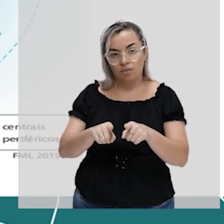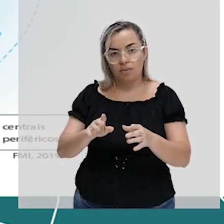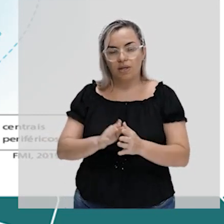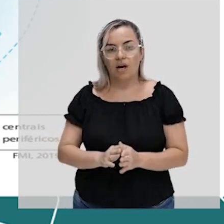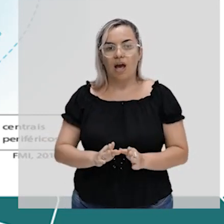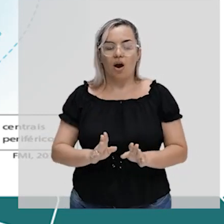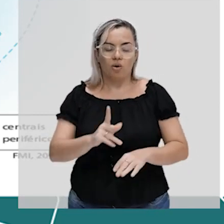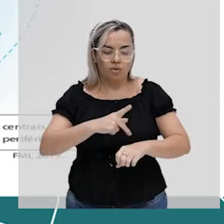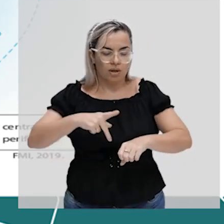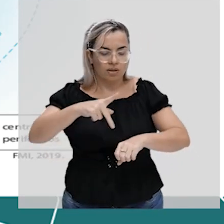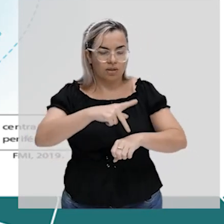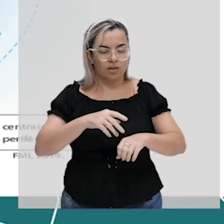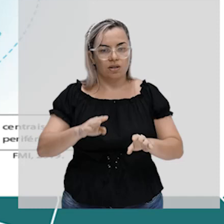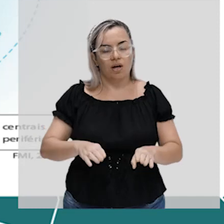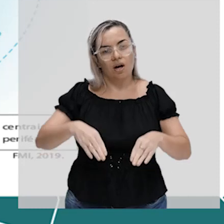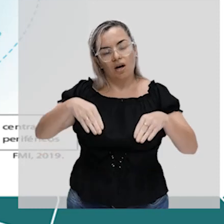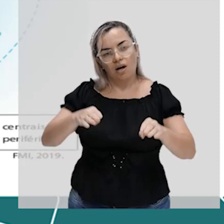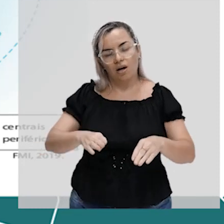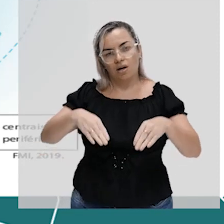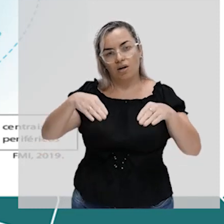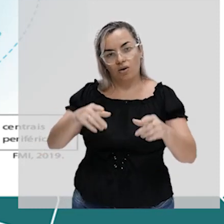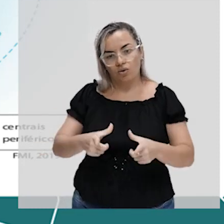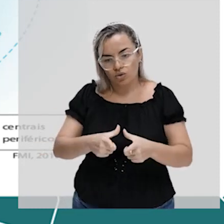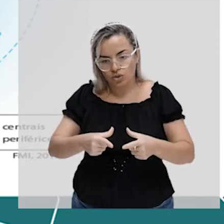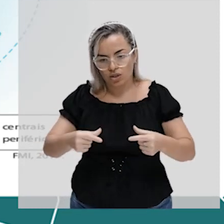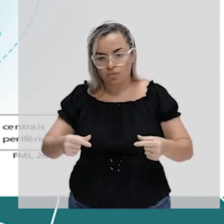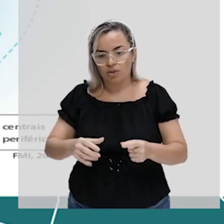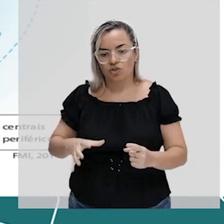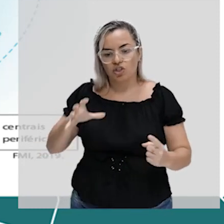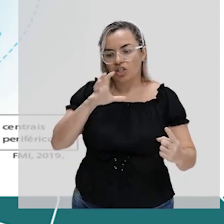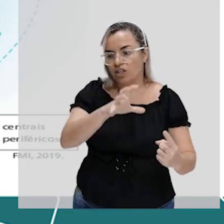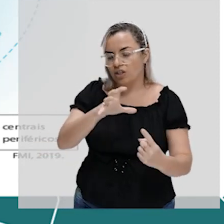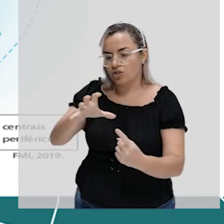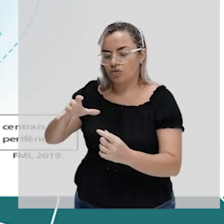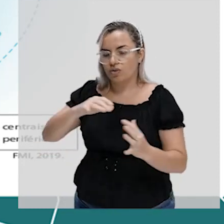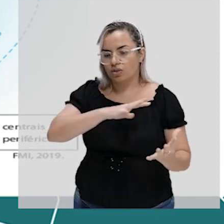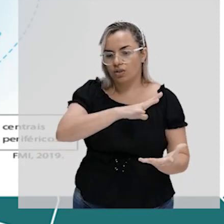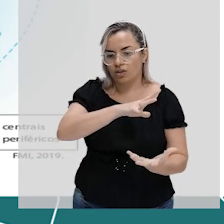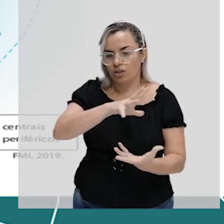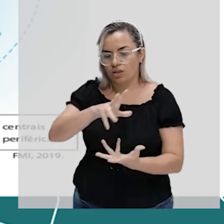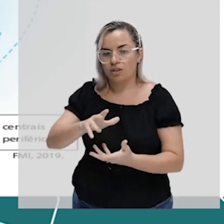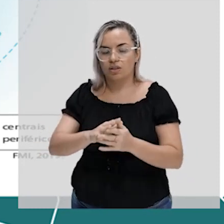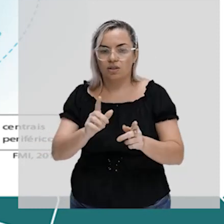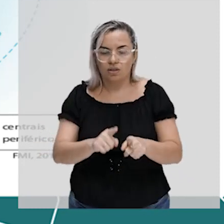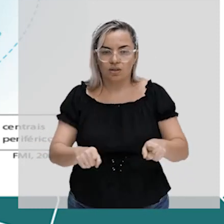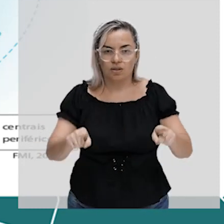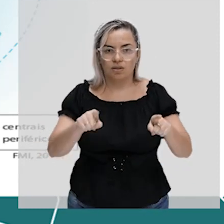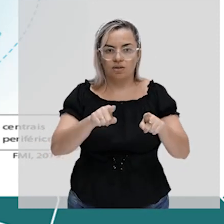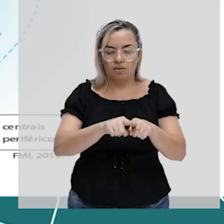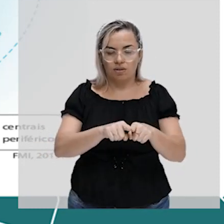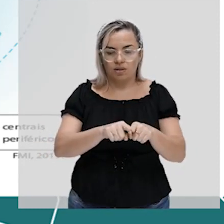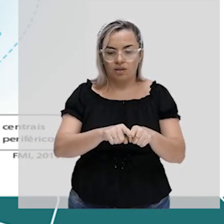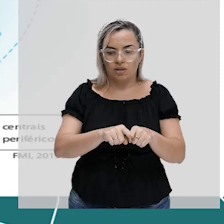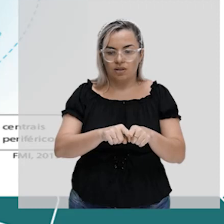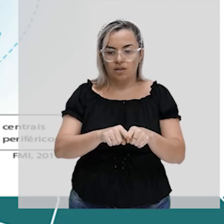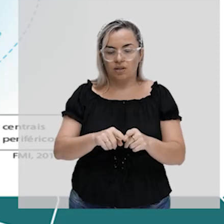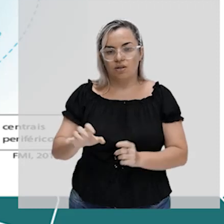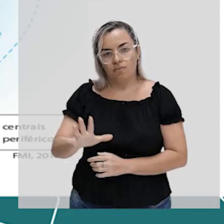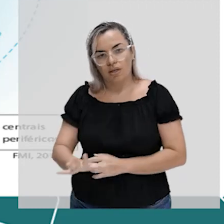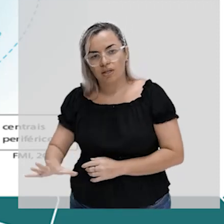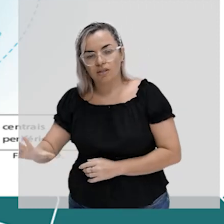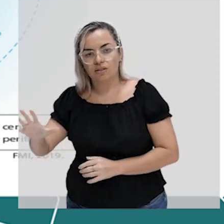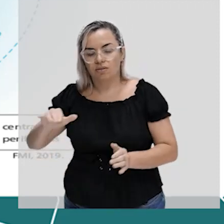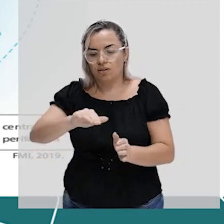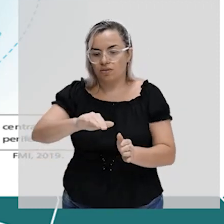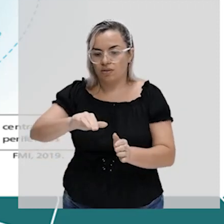de grande influência, e tu tem as regiões periféricas, que vão receber essas tendências, como por exemplo o Brasil. Eu só te faço um adendo,